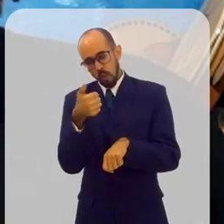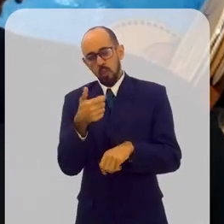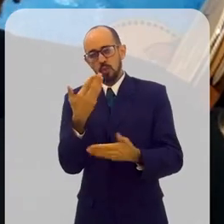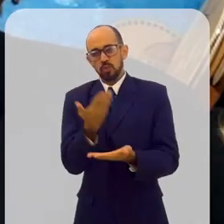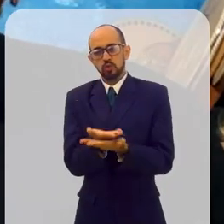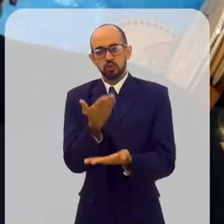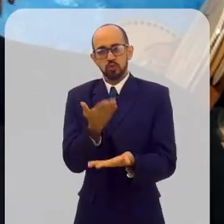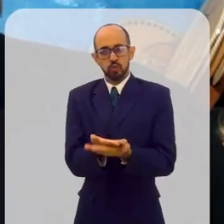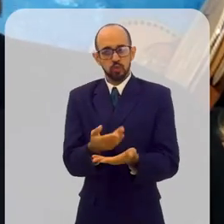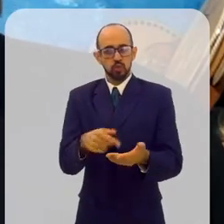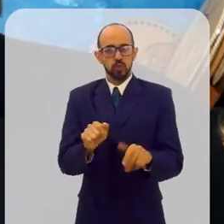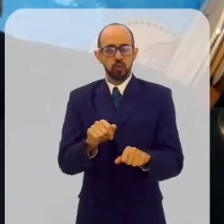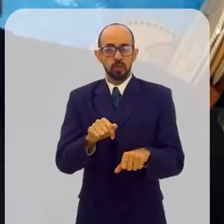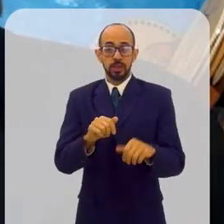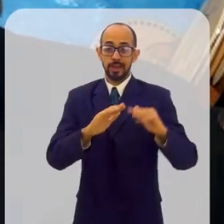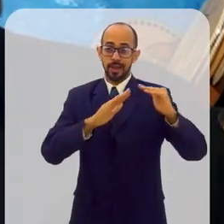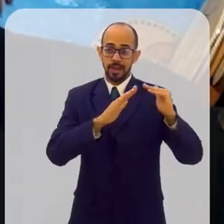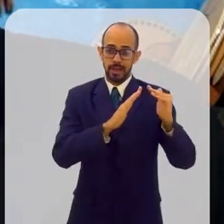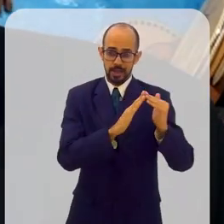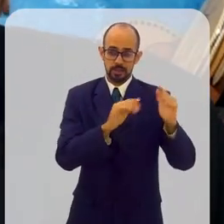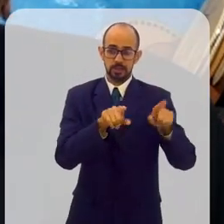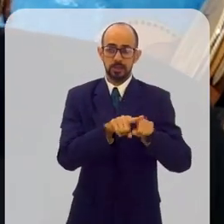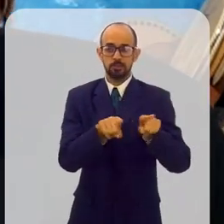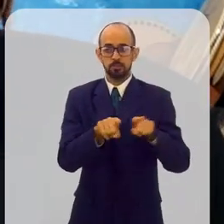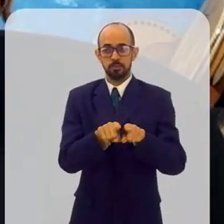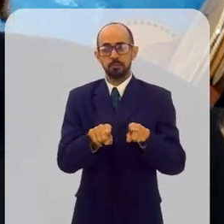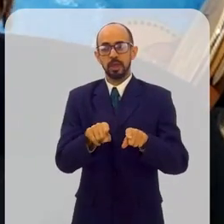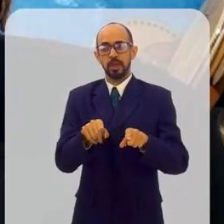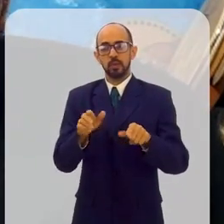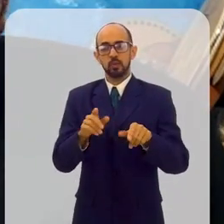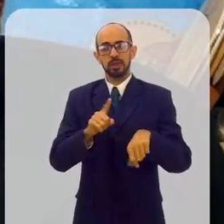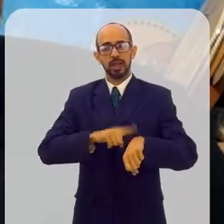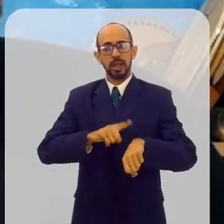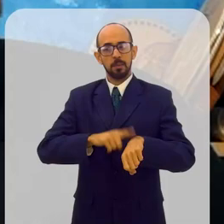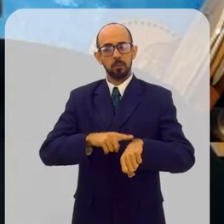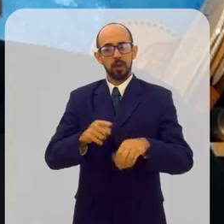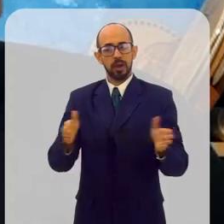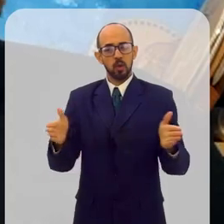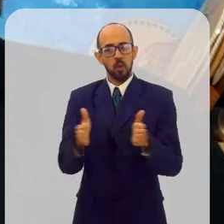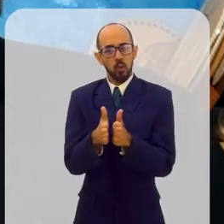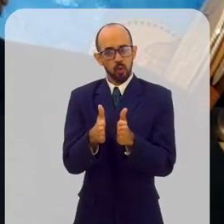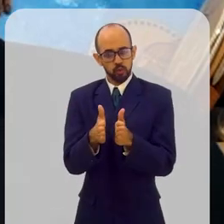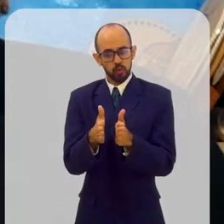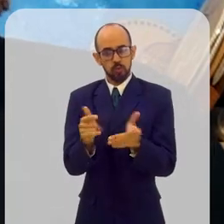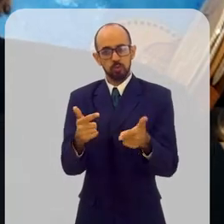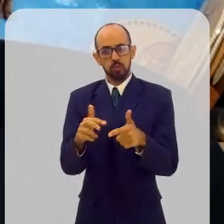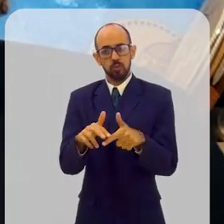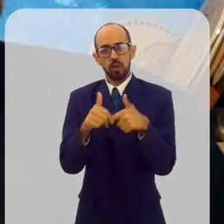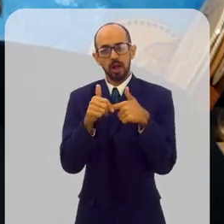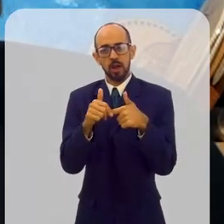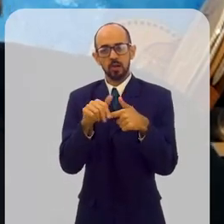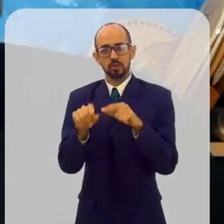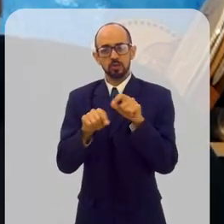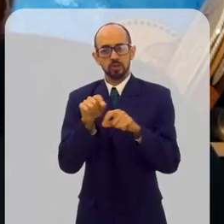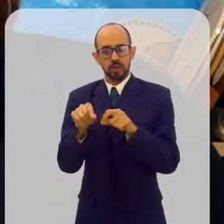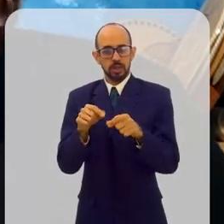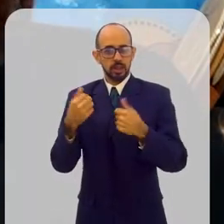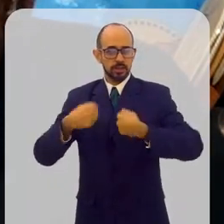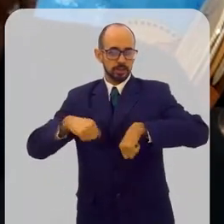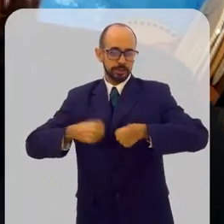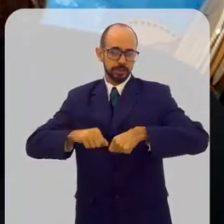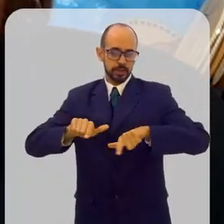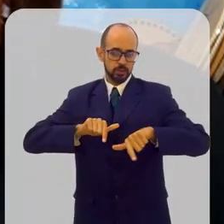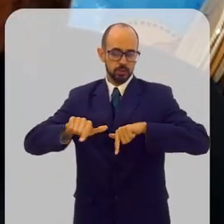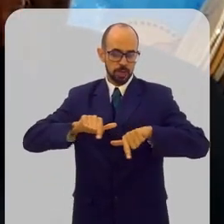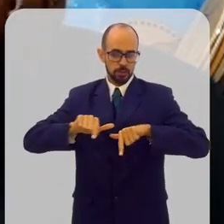o tempo de estudo, né, de conclusão ali também eram mais curtos, né, por conta